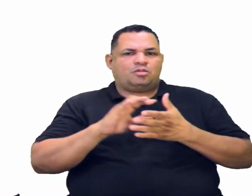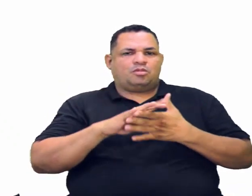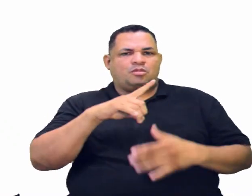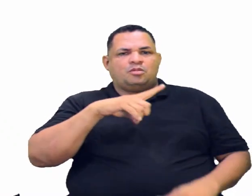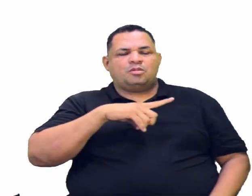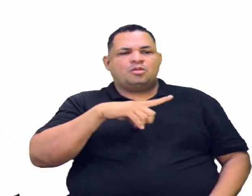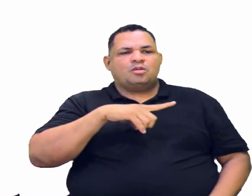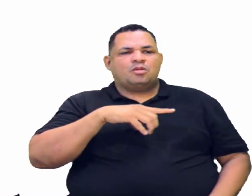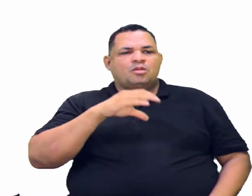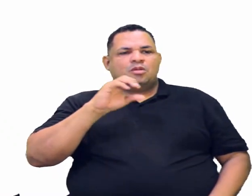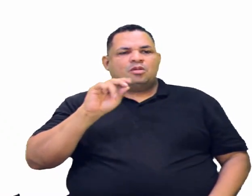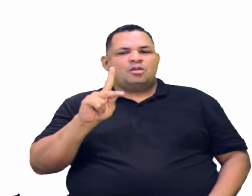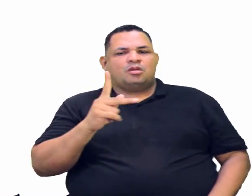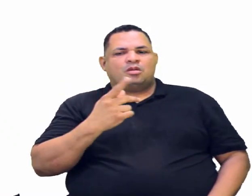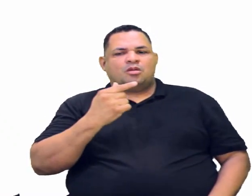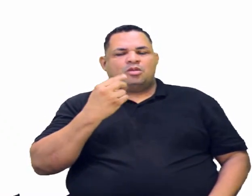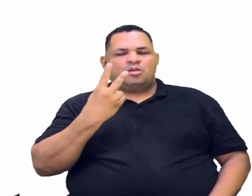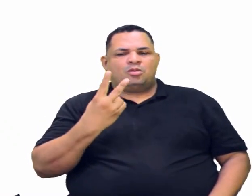eu tinha H2C,